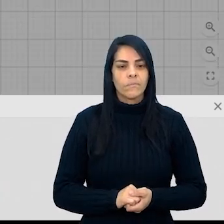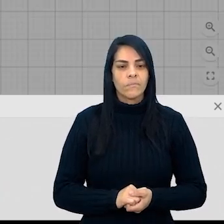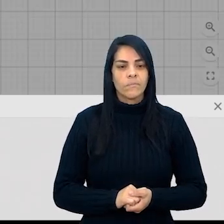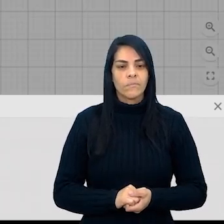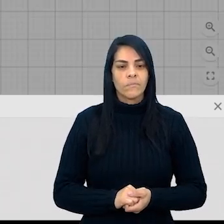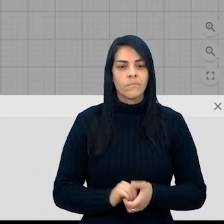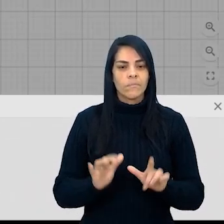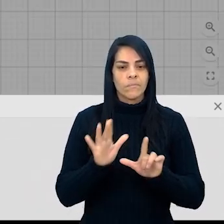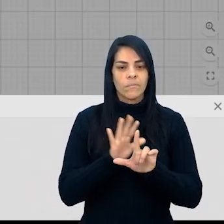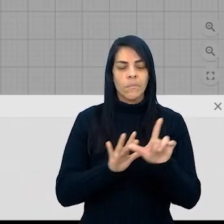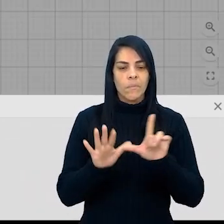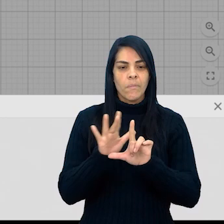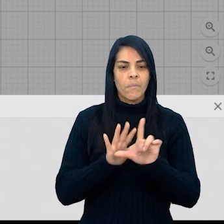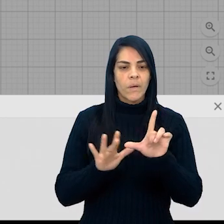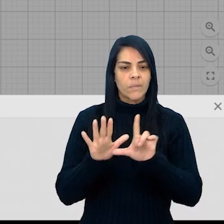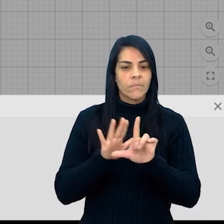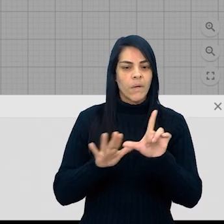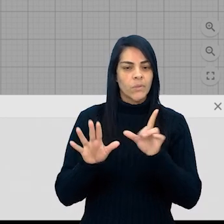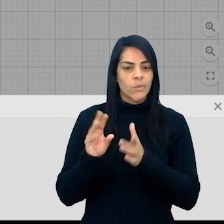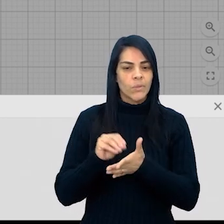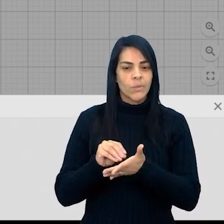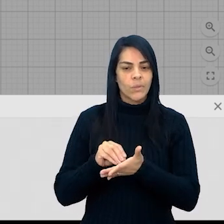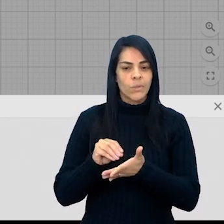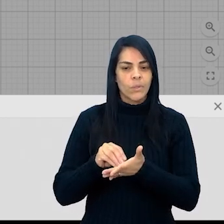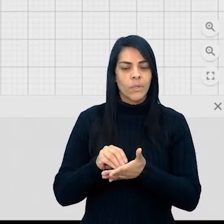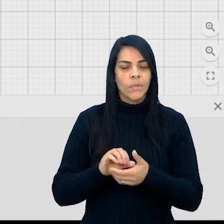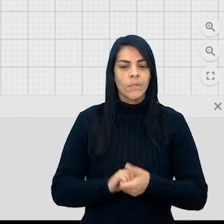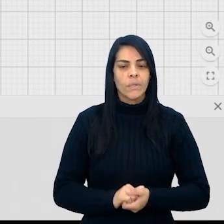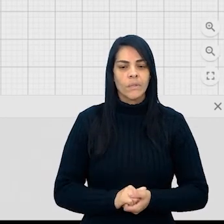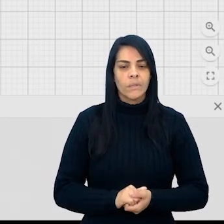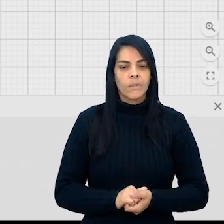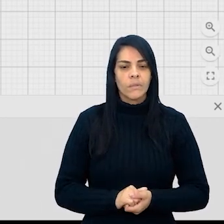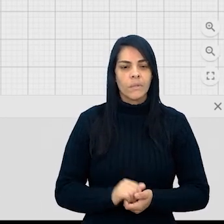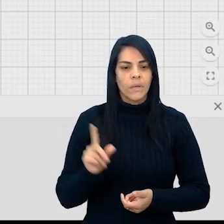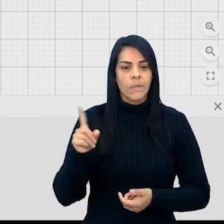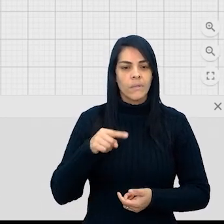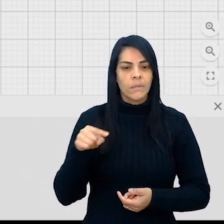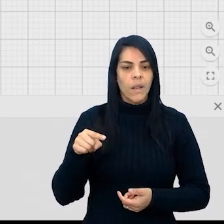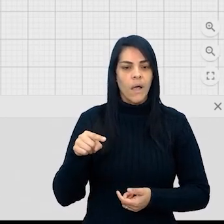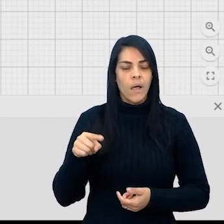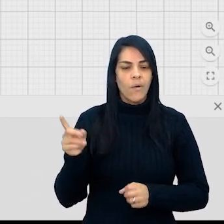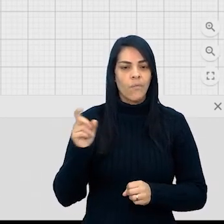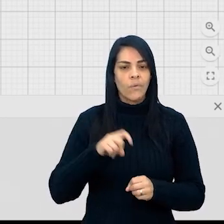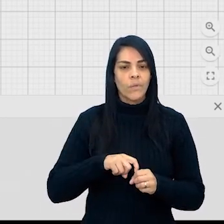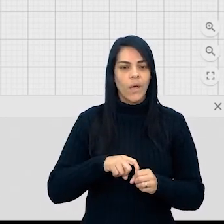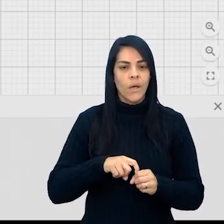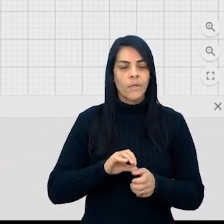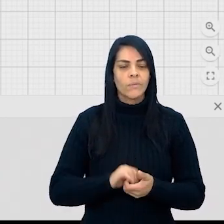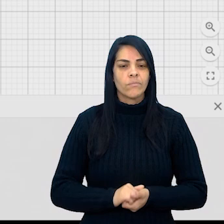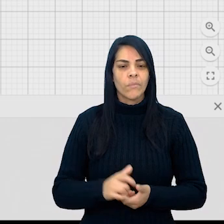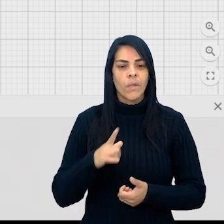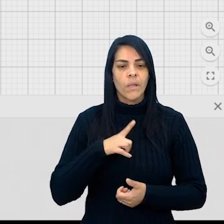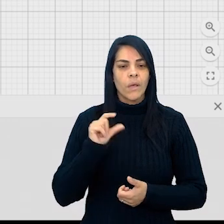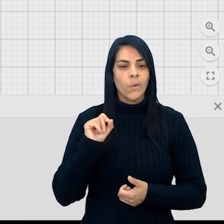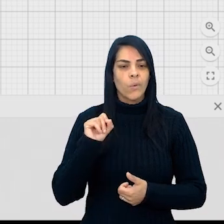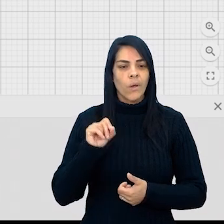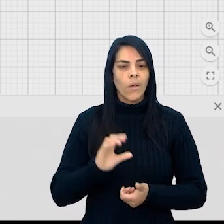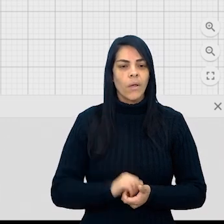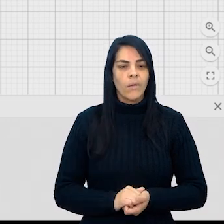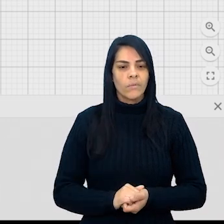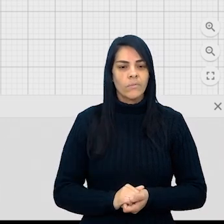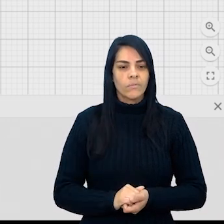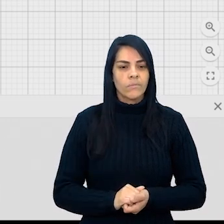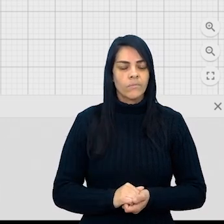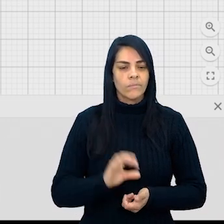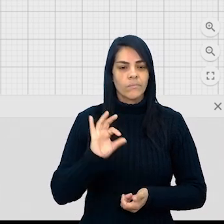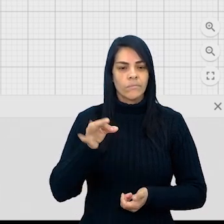imagem, né? Cancelar, vamos lá, eu tenho aqui,